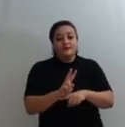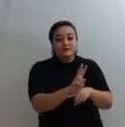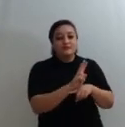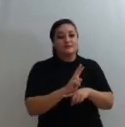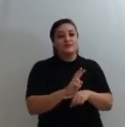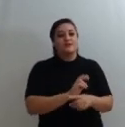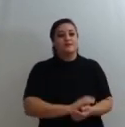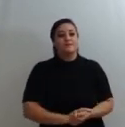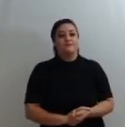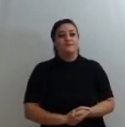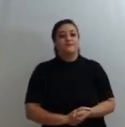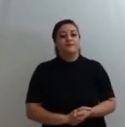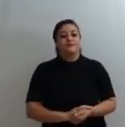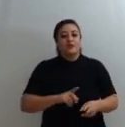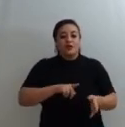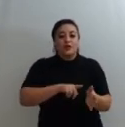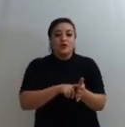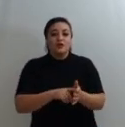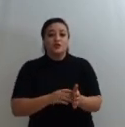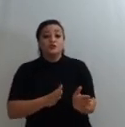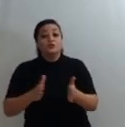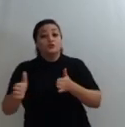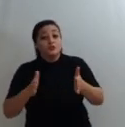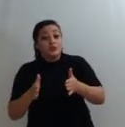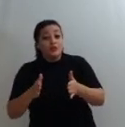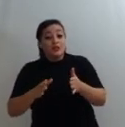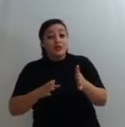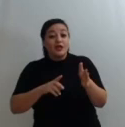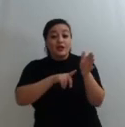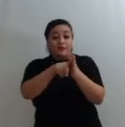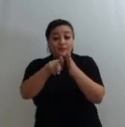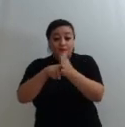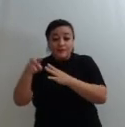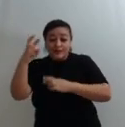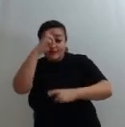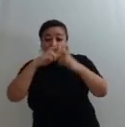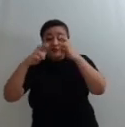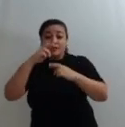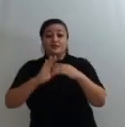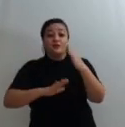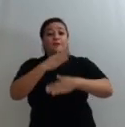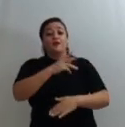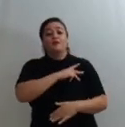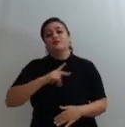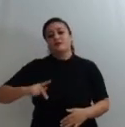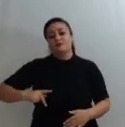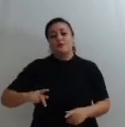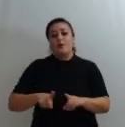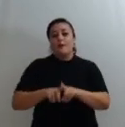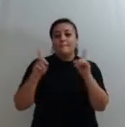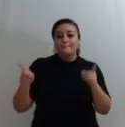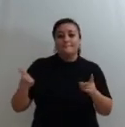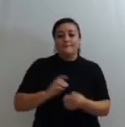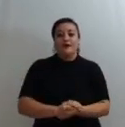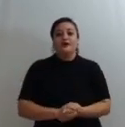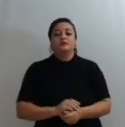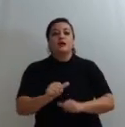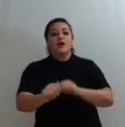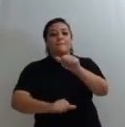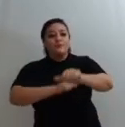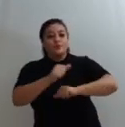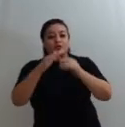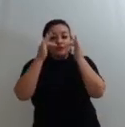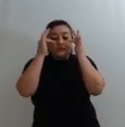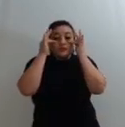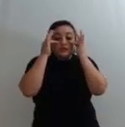investigação, que aí, evidentemente, insuperável manifestação do Ministério Público. Mas a mera conversão do flagrante por